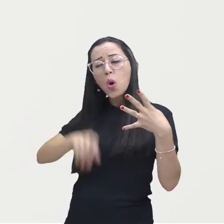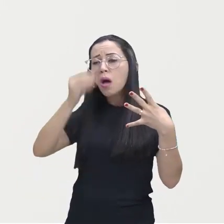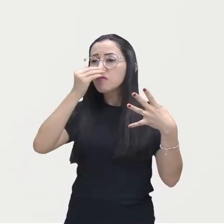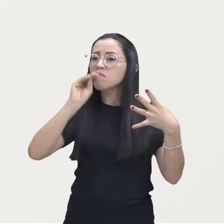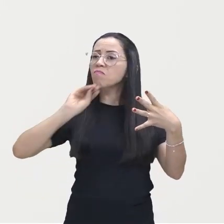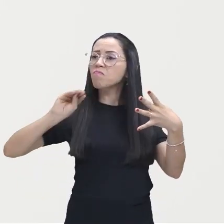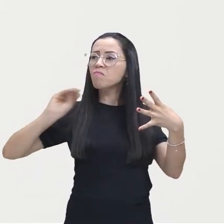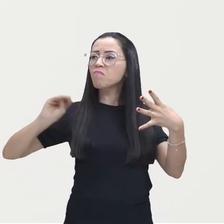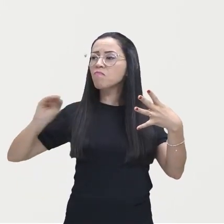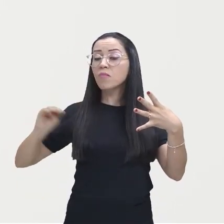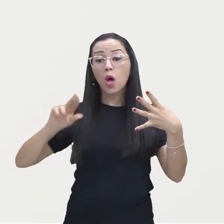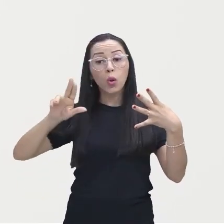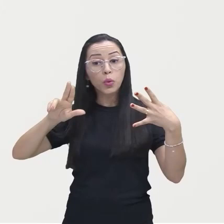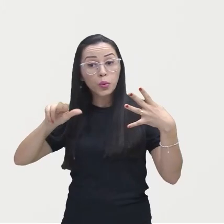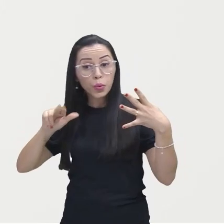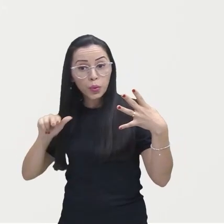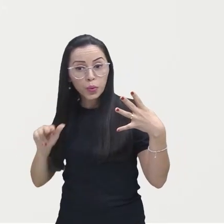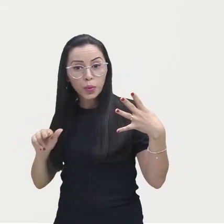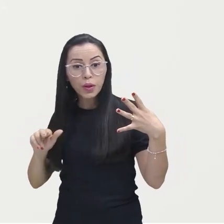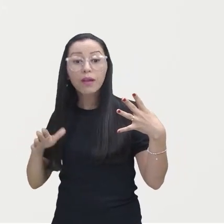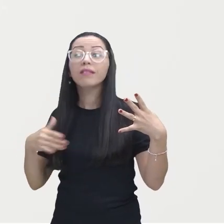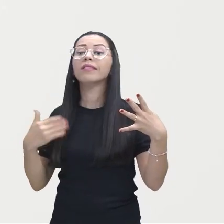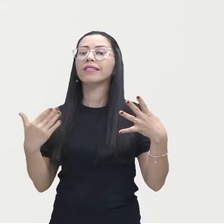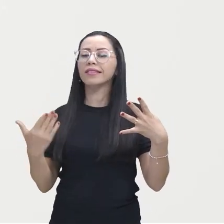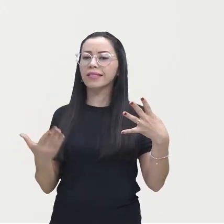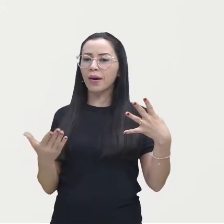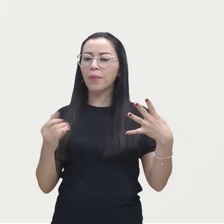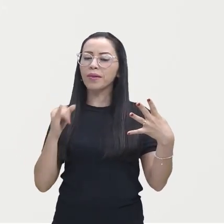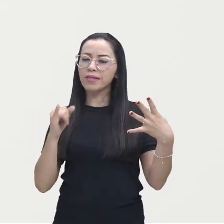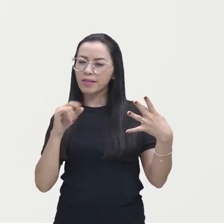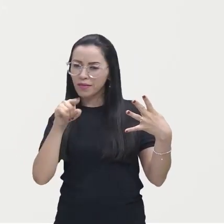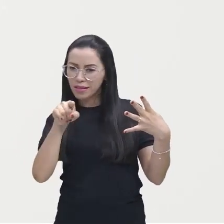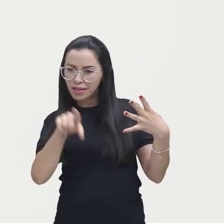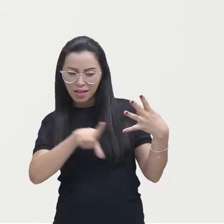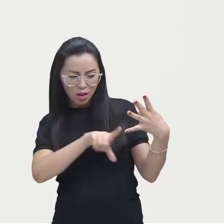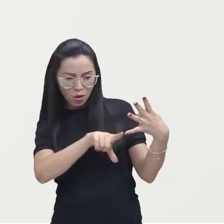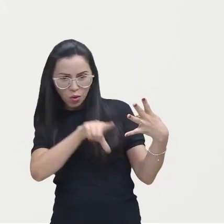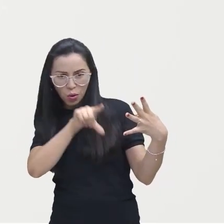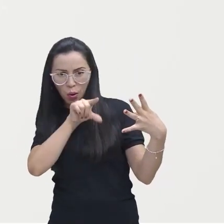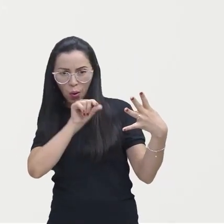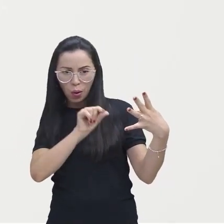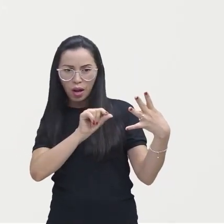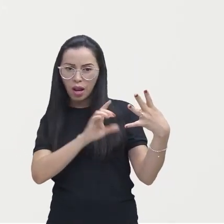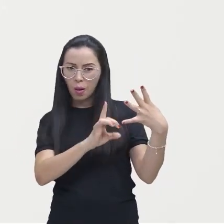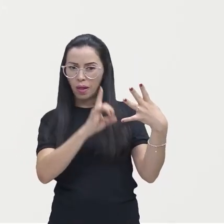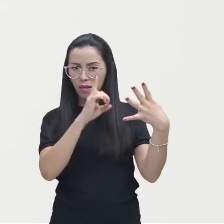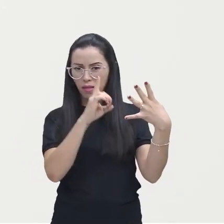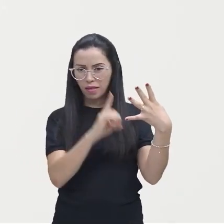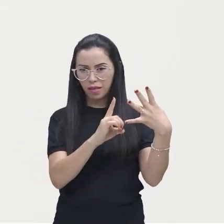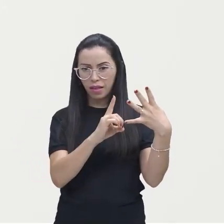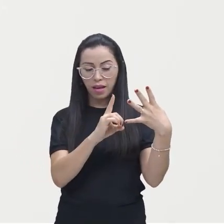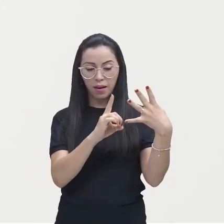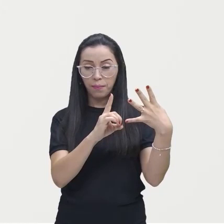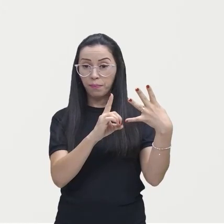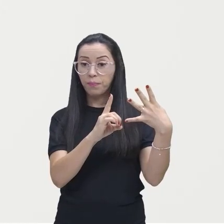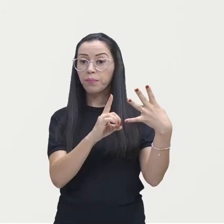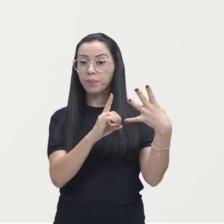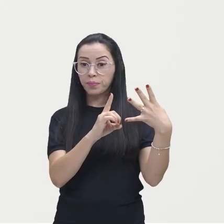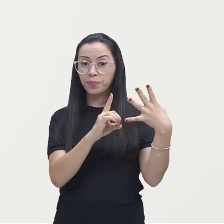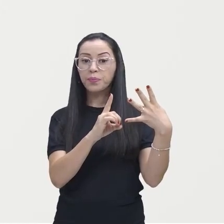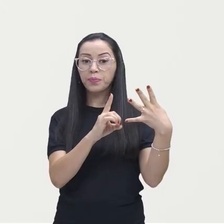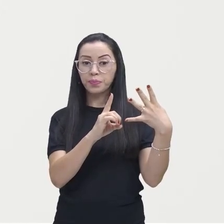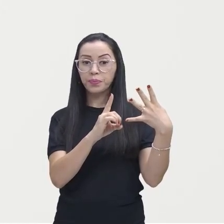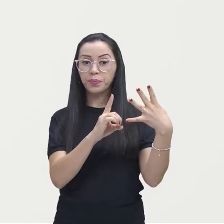subestimar os outros. Então, quem respondeu que nós não devemos subestimar aos